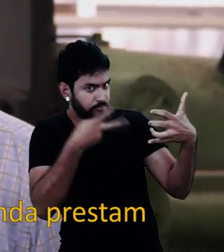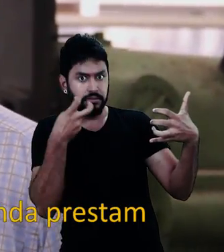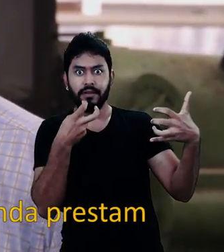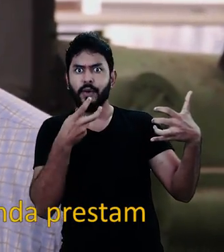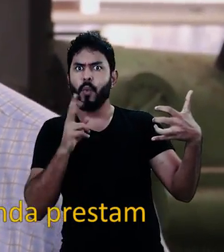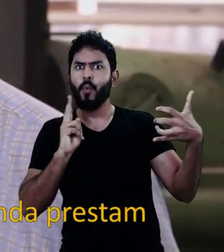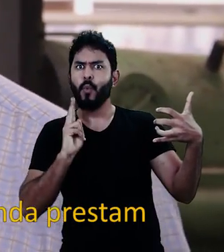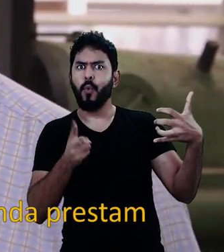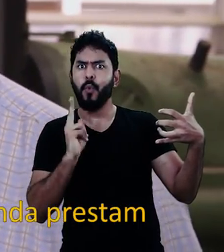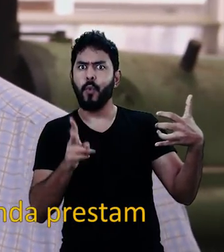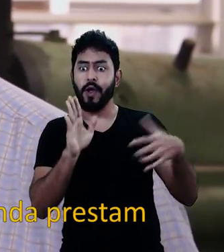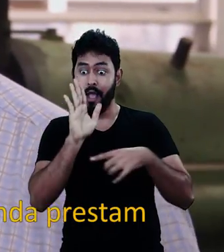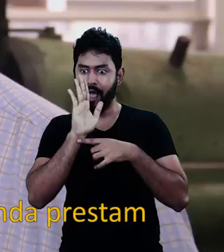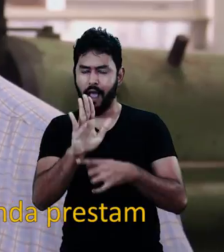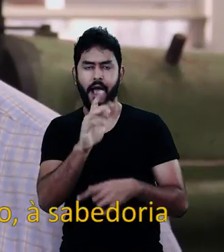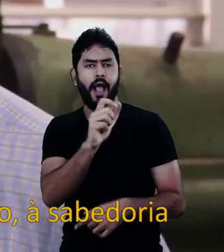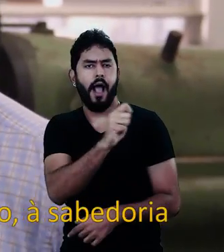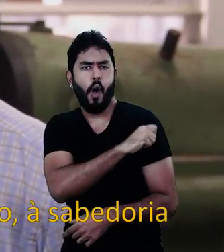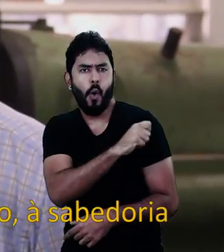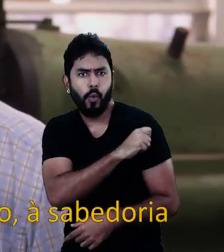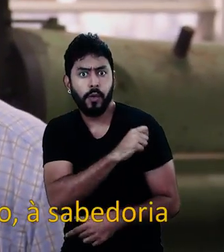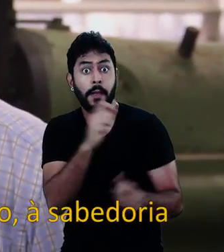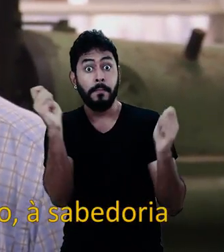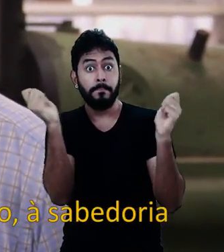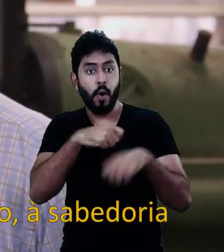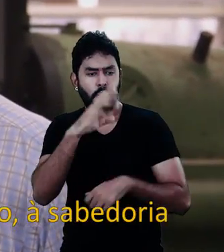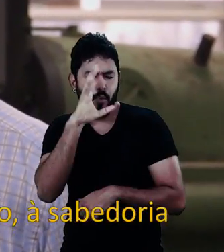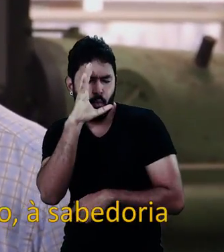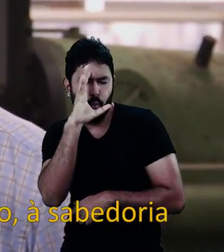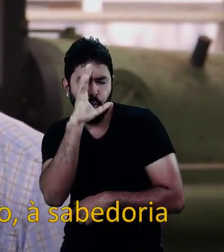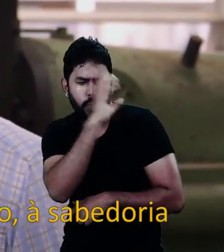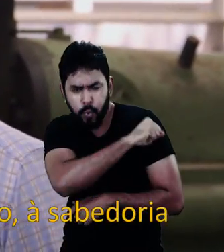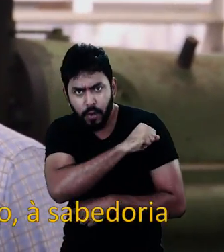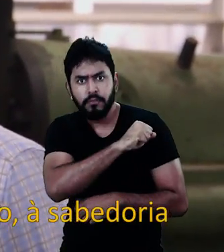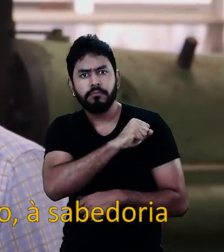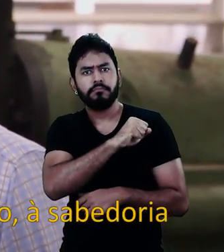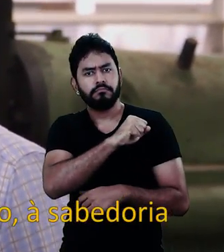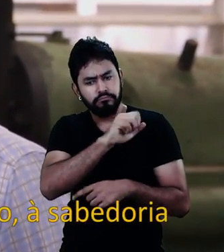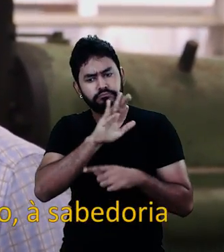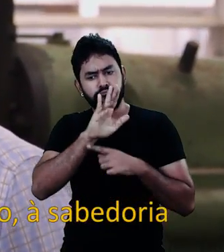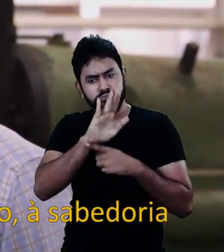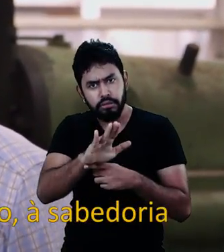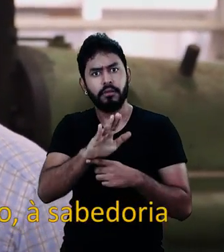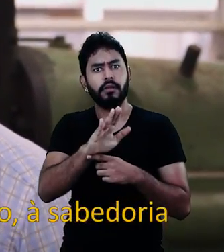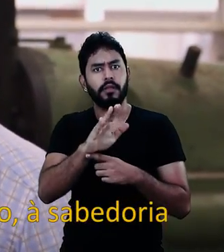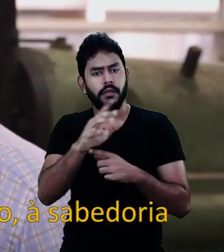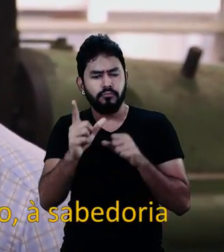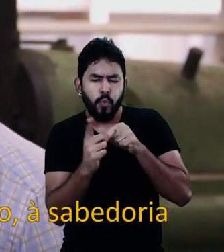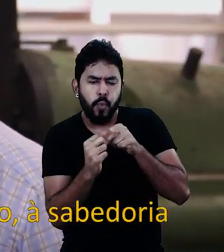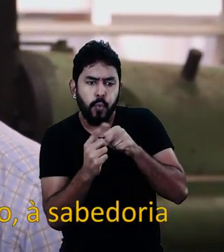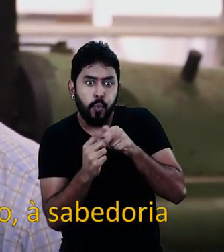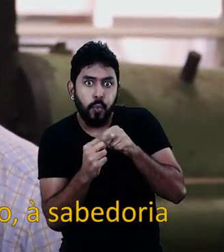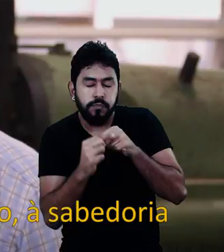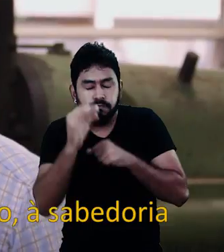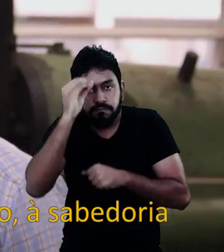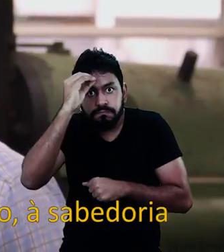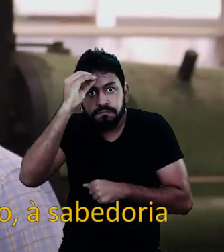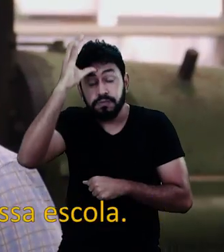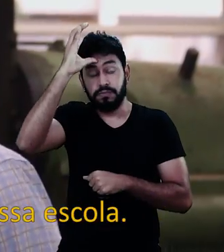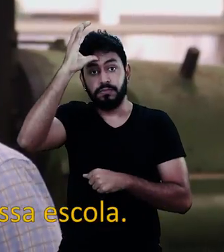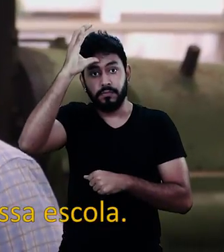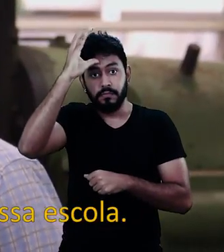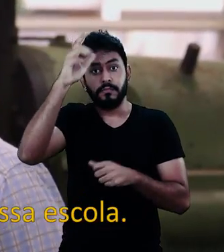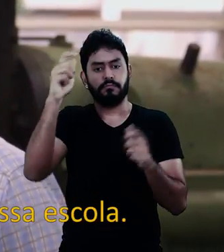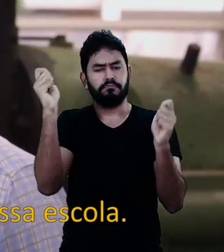para elas e vejo que elas ainda prestam serviços de suma importância à compreensão, à